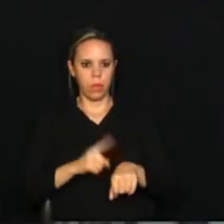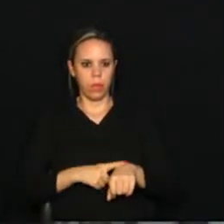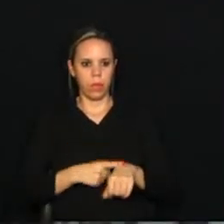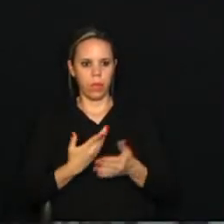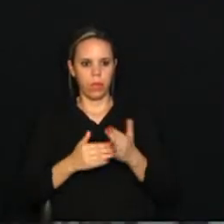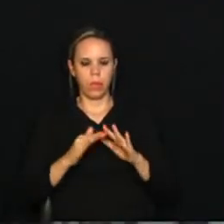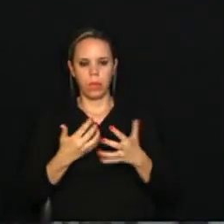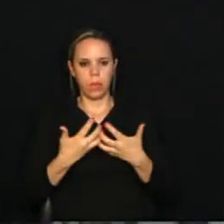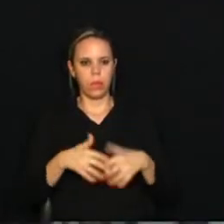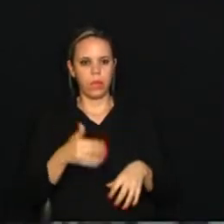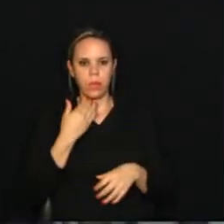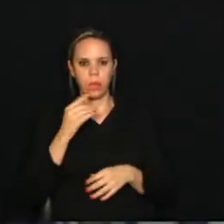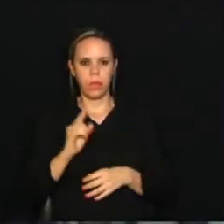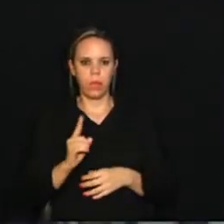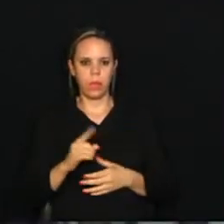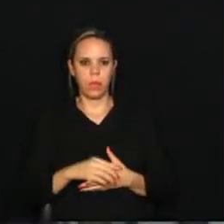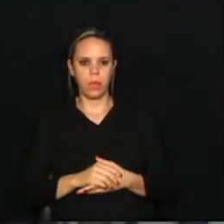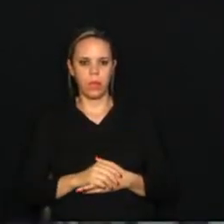não funcionavam.